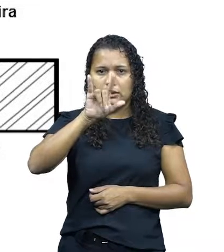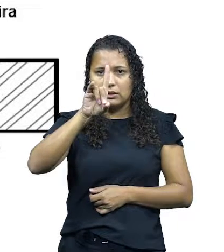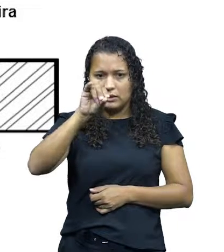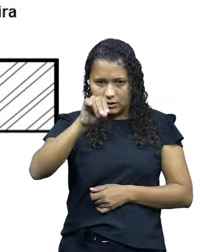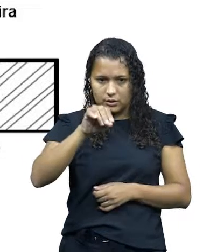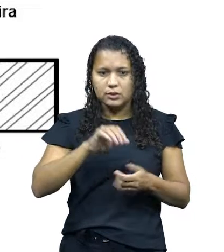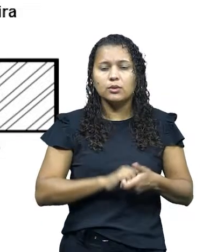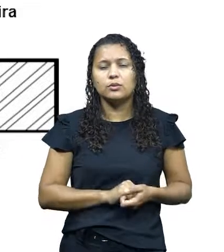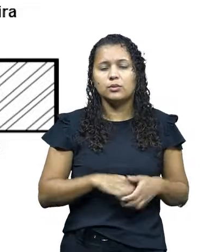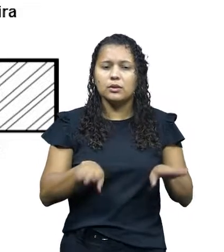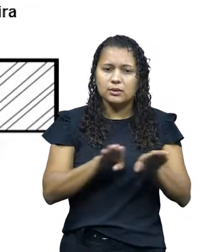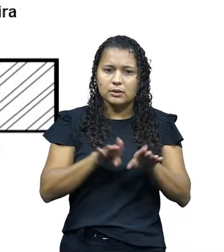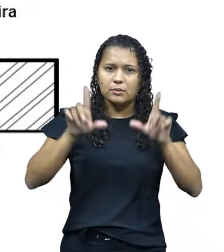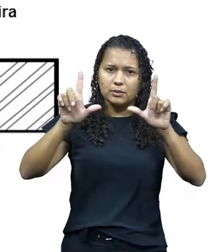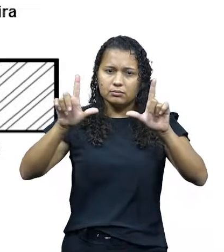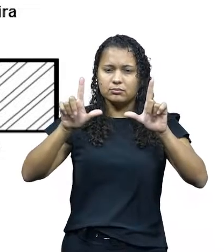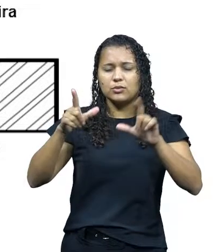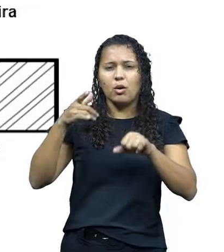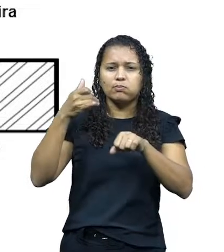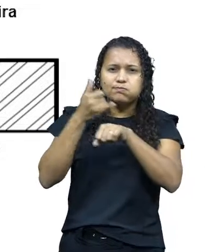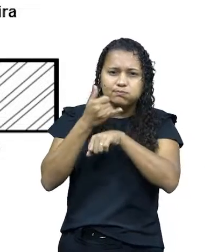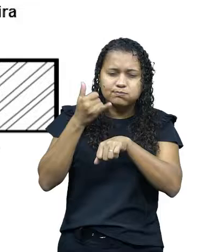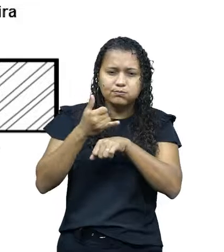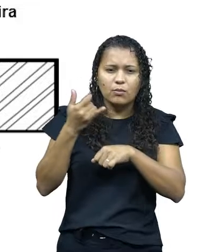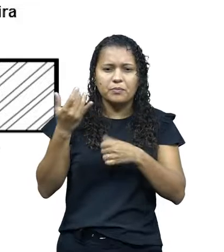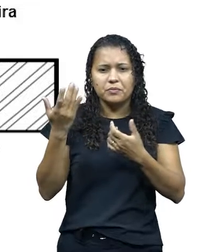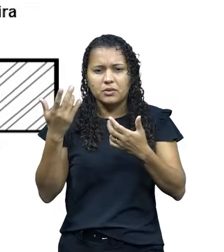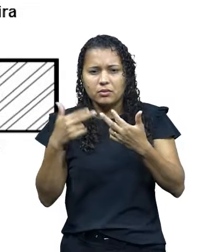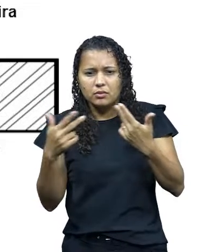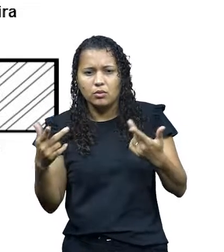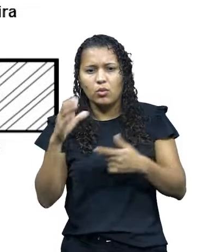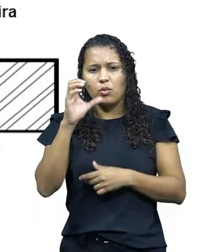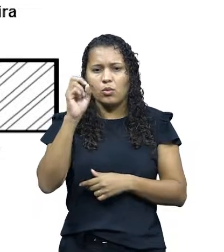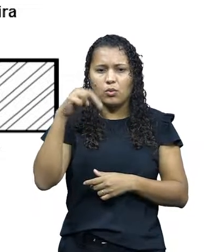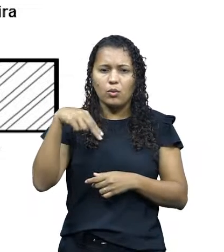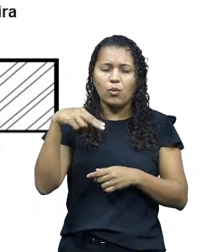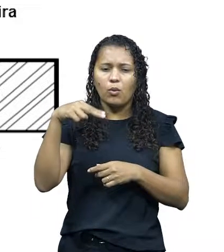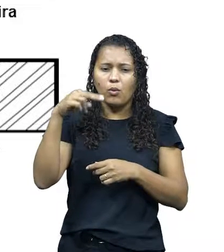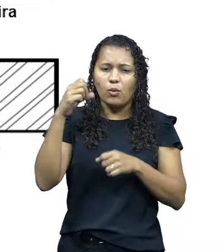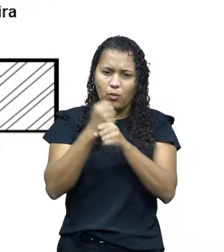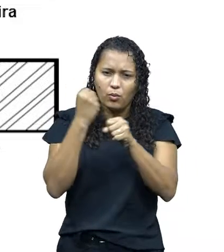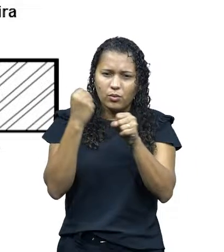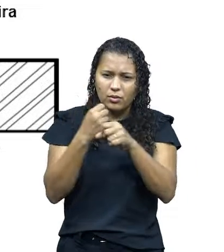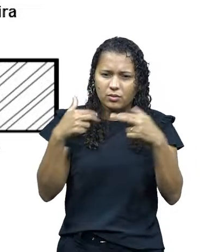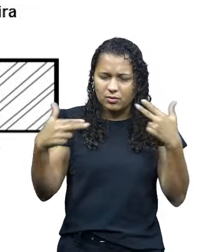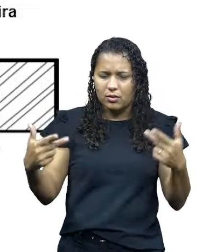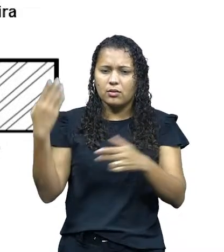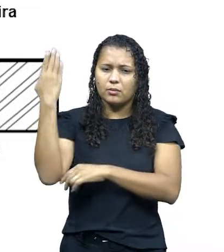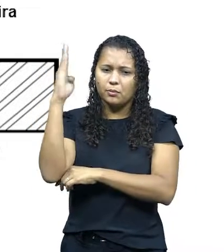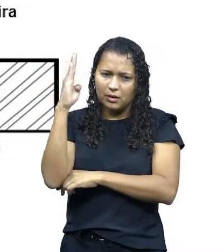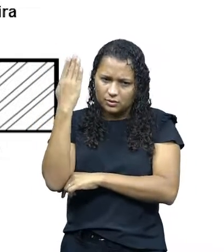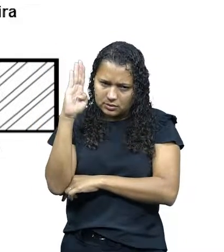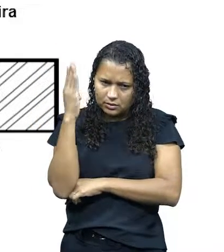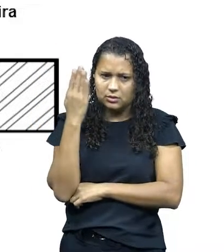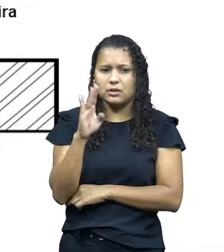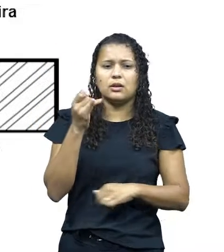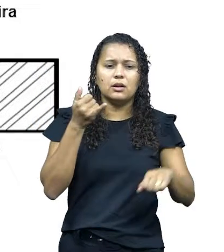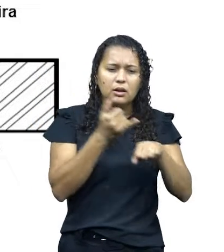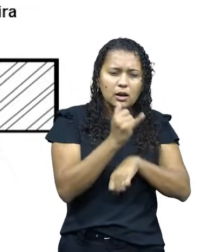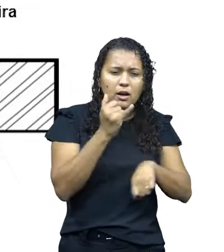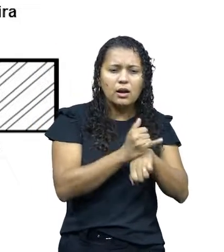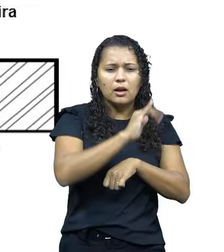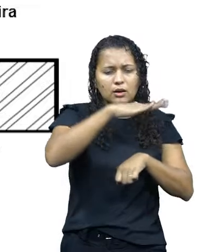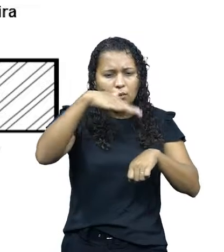Nós temos também uma representando o concreto, a madeira, o alumínio e ligas